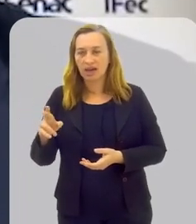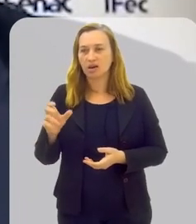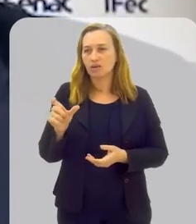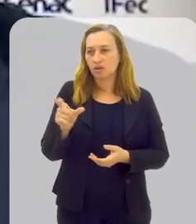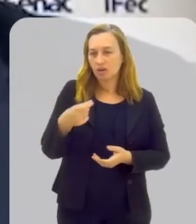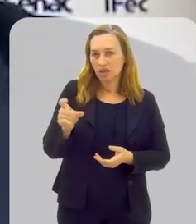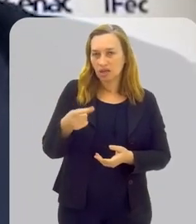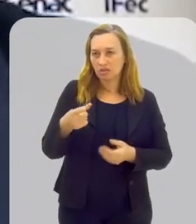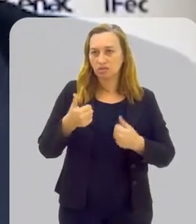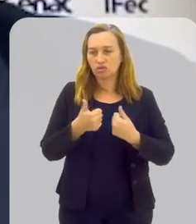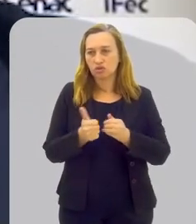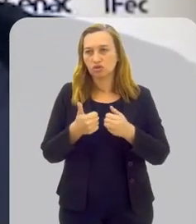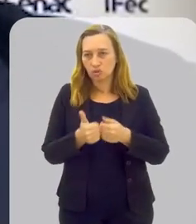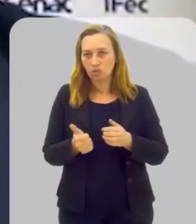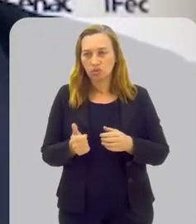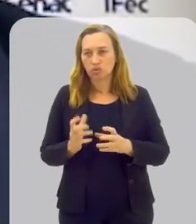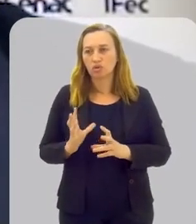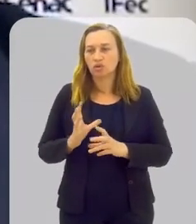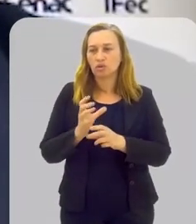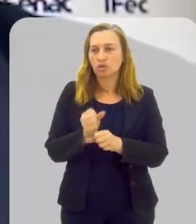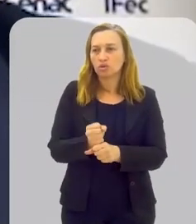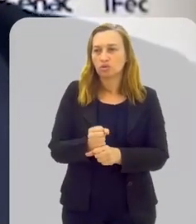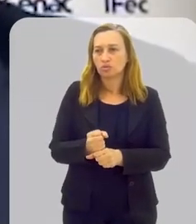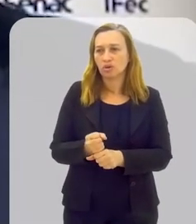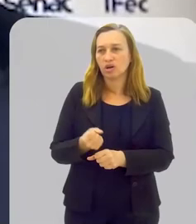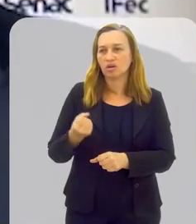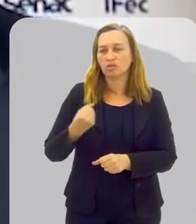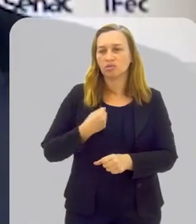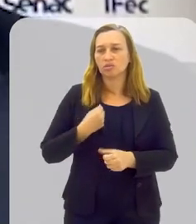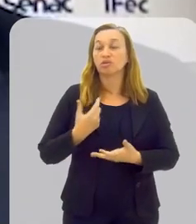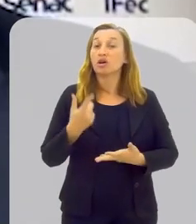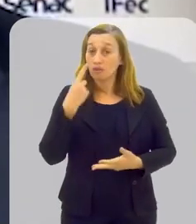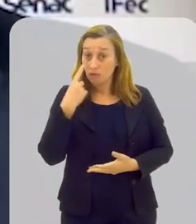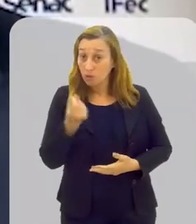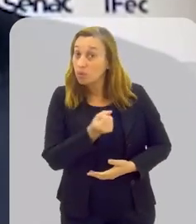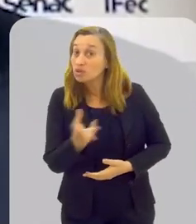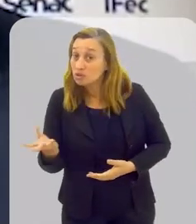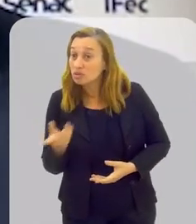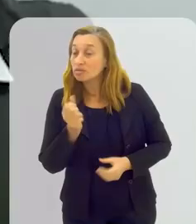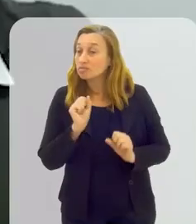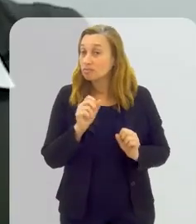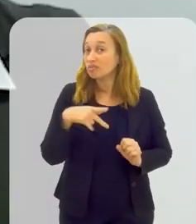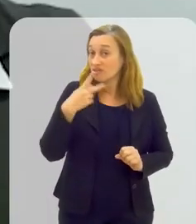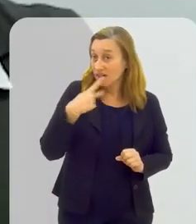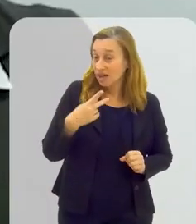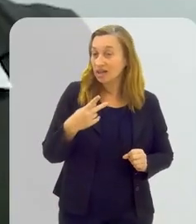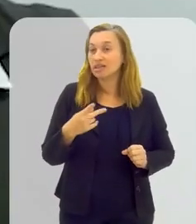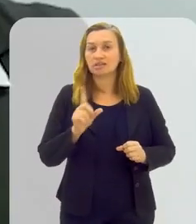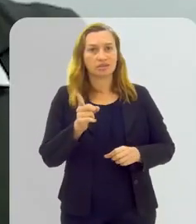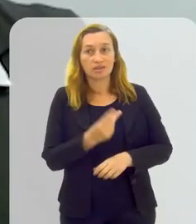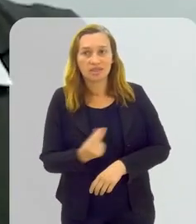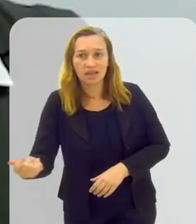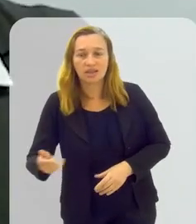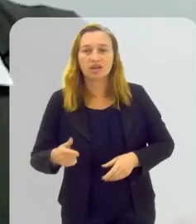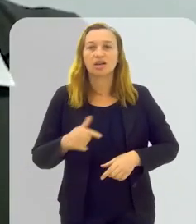seu cartão do metrô na própria máquina com os pontos que você acumulou na entrega dos seus requisitos